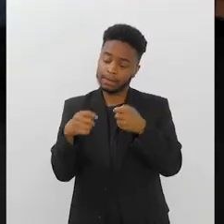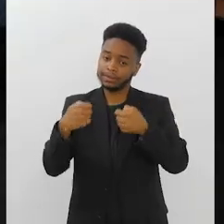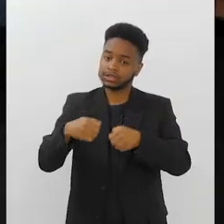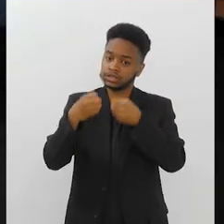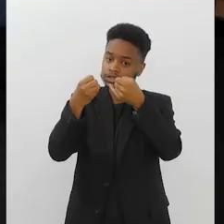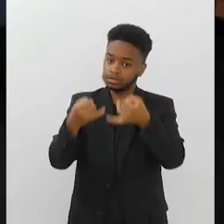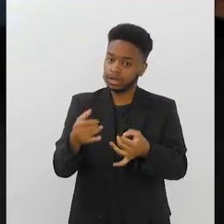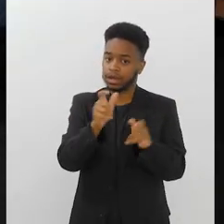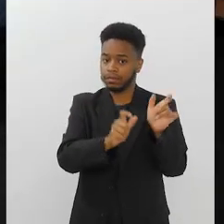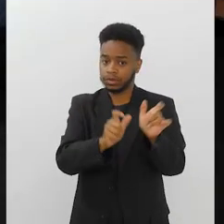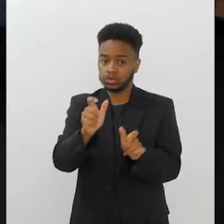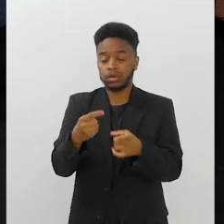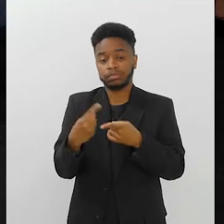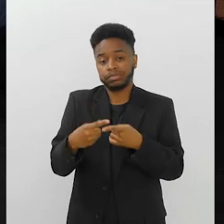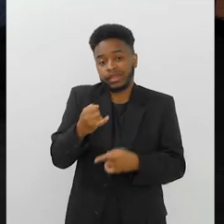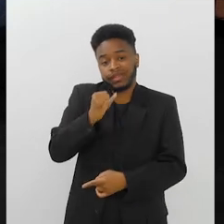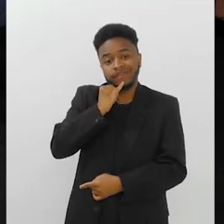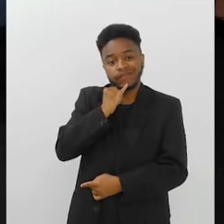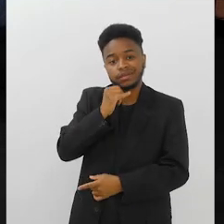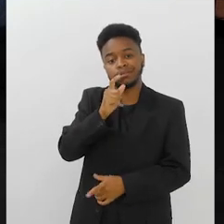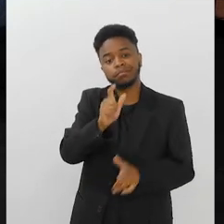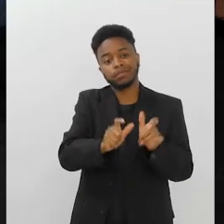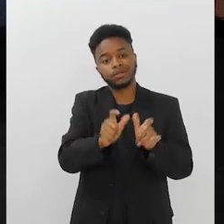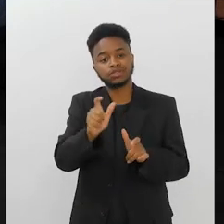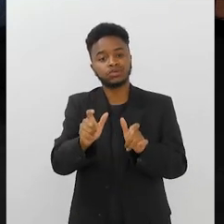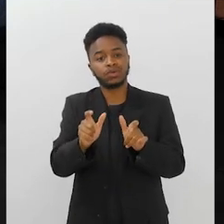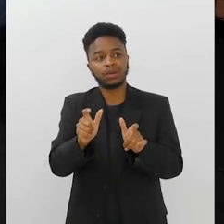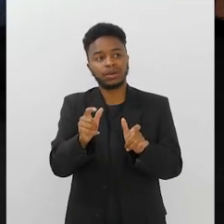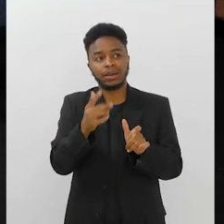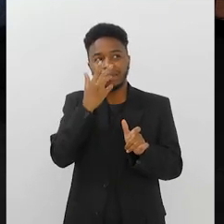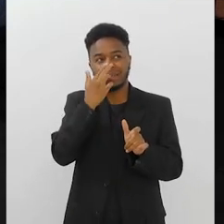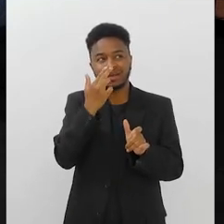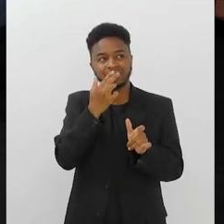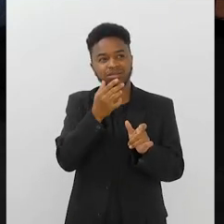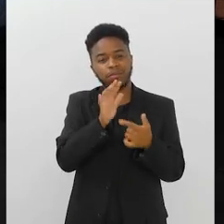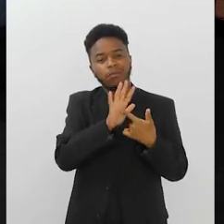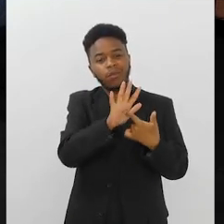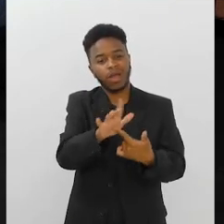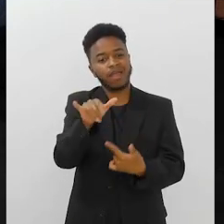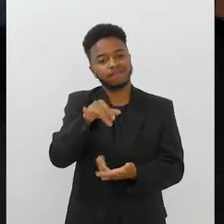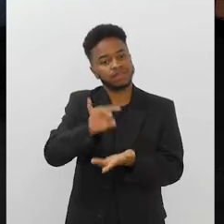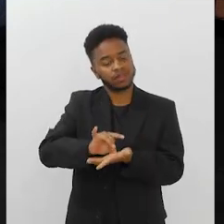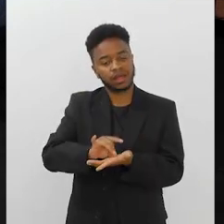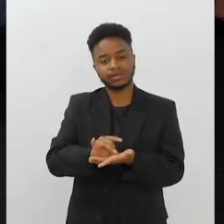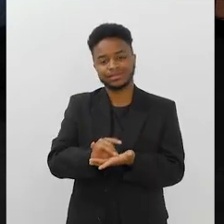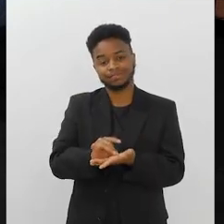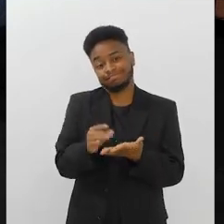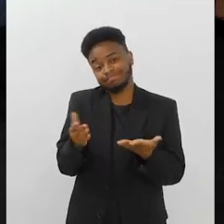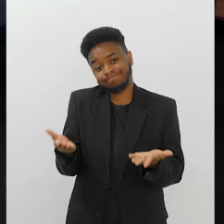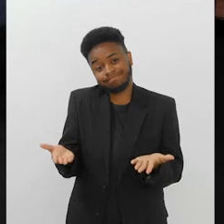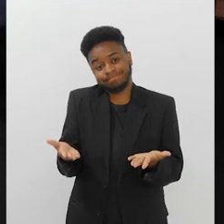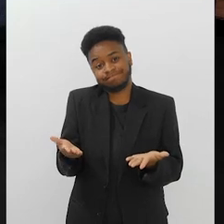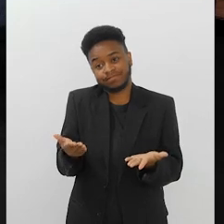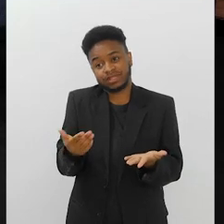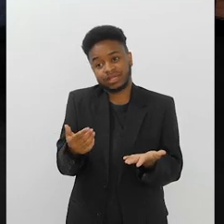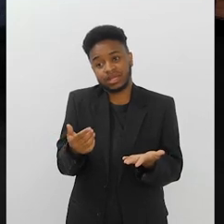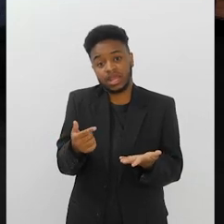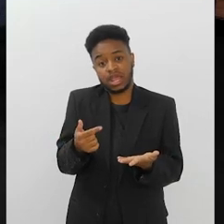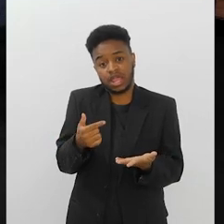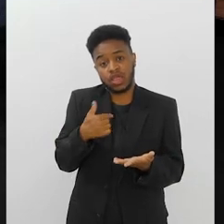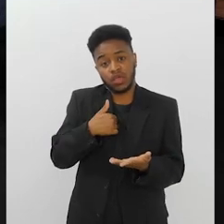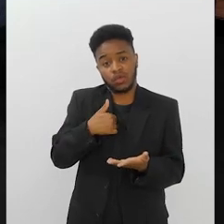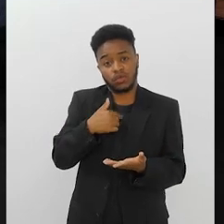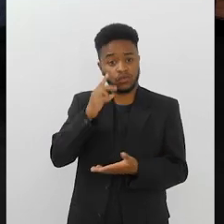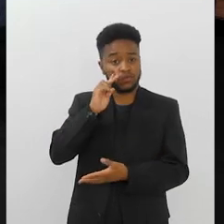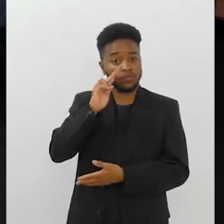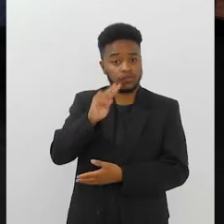tem que esclarecer PR as pessoas Porque infelizmente você vê as pessoas vendendo isso como uma verdade ex exato exato eu